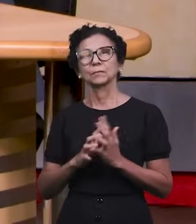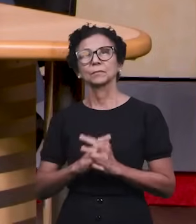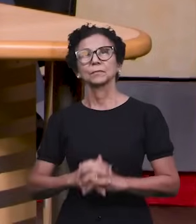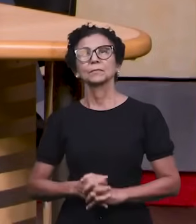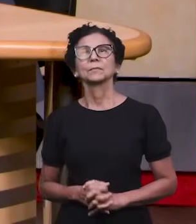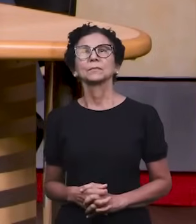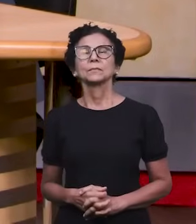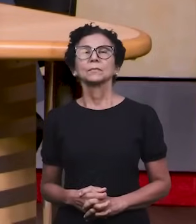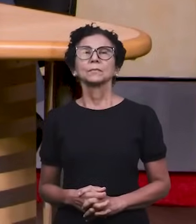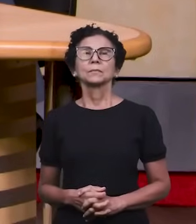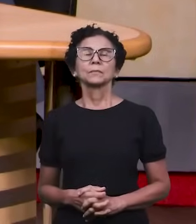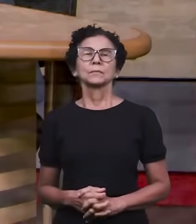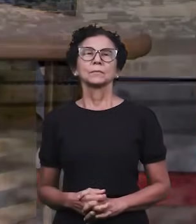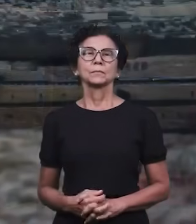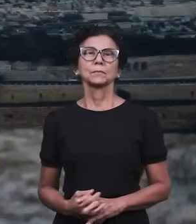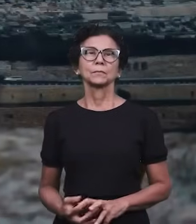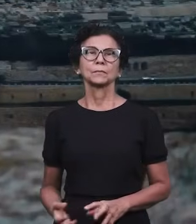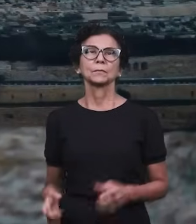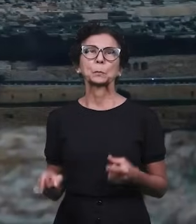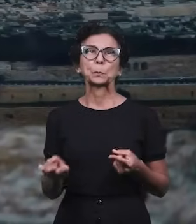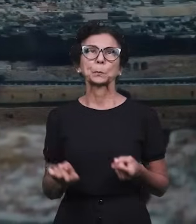Sérgio. Até o próximo.